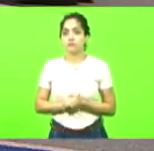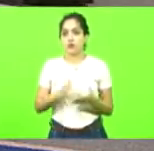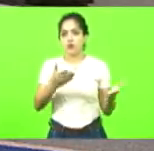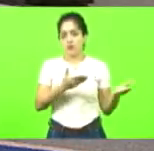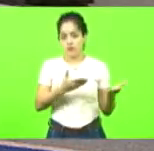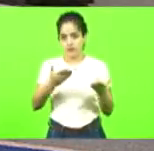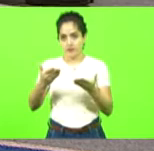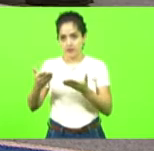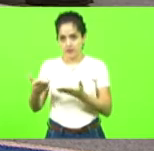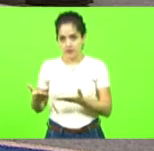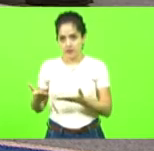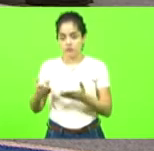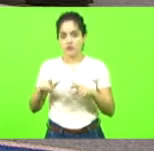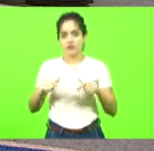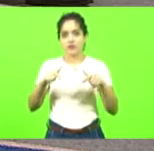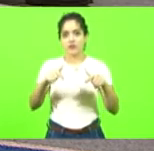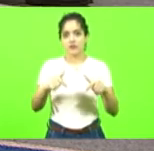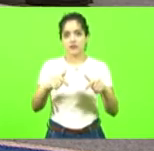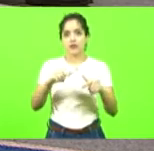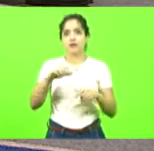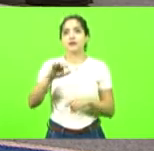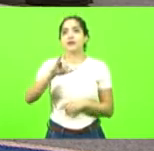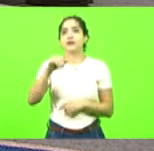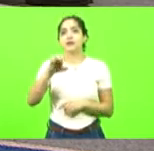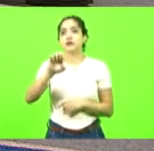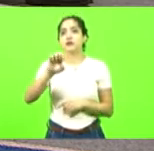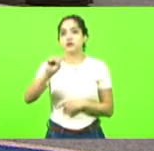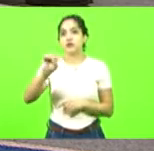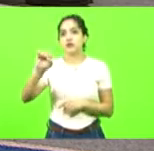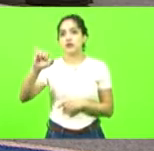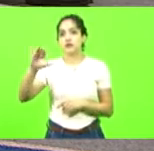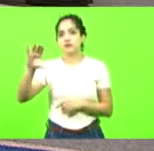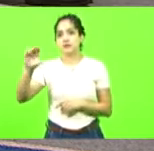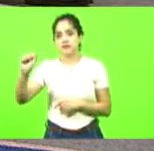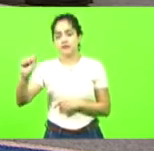Convidamos para receber a homenagem a senhora Jéssica Castense de Moura Sebastião.